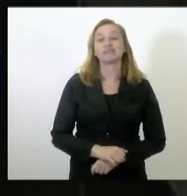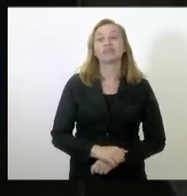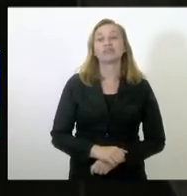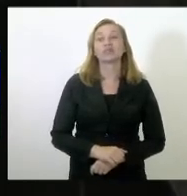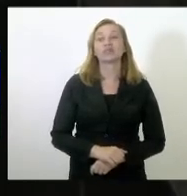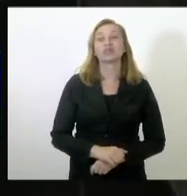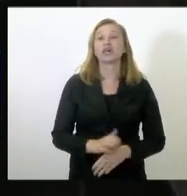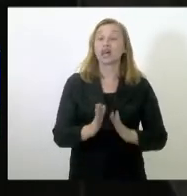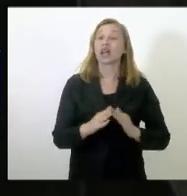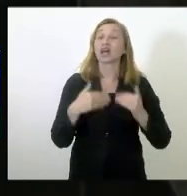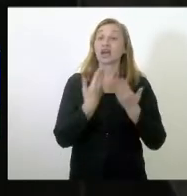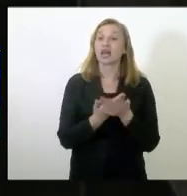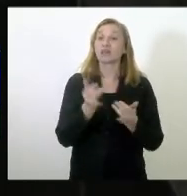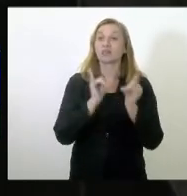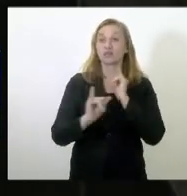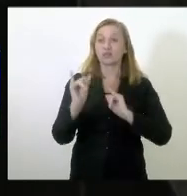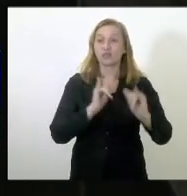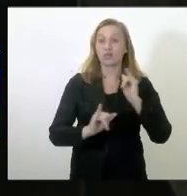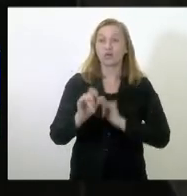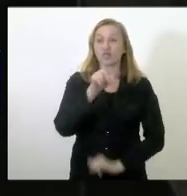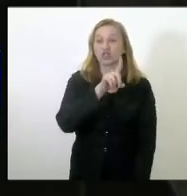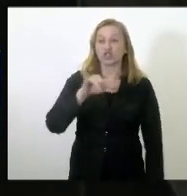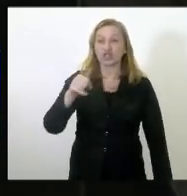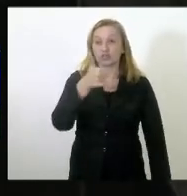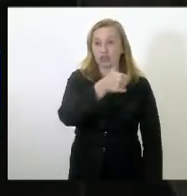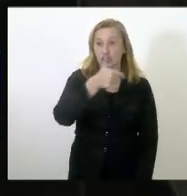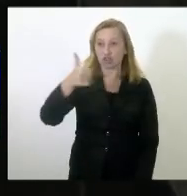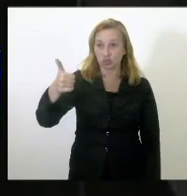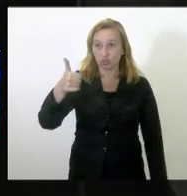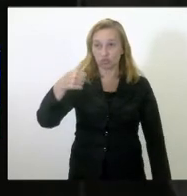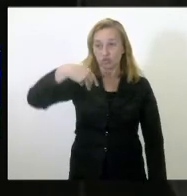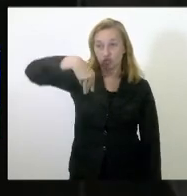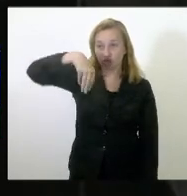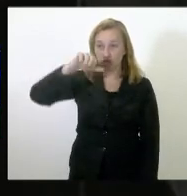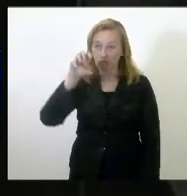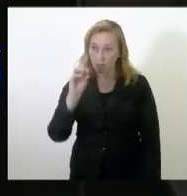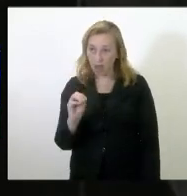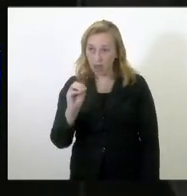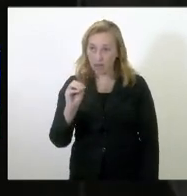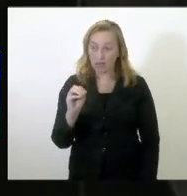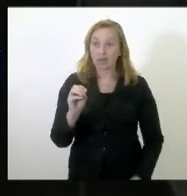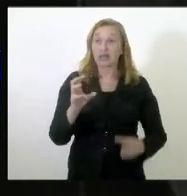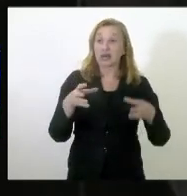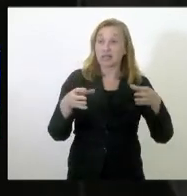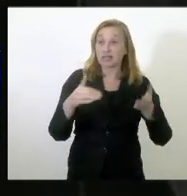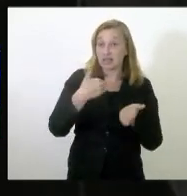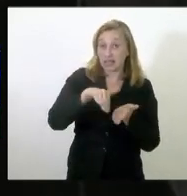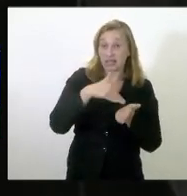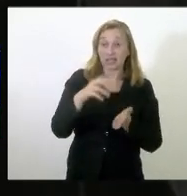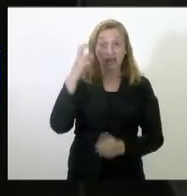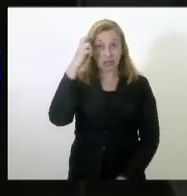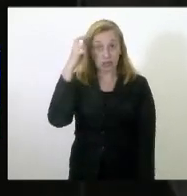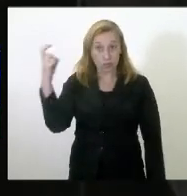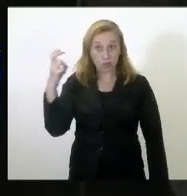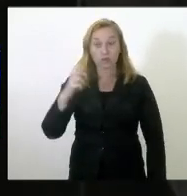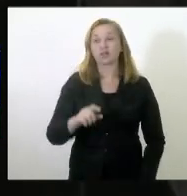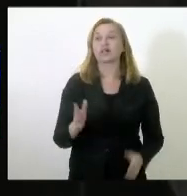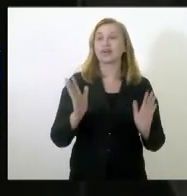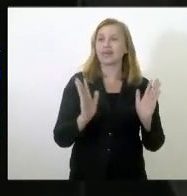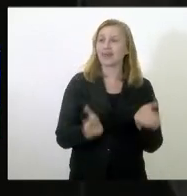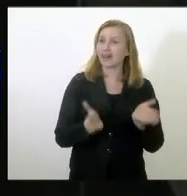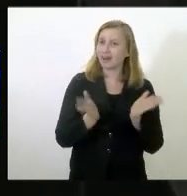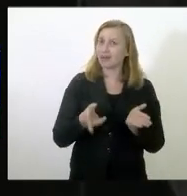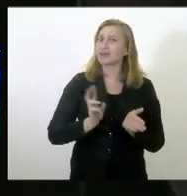Fiz requerimento de informação no dia 21 de maio à Secretaria de Cultura. E agora,